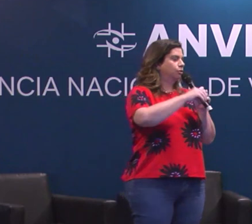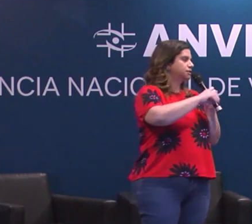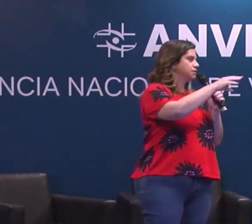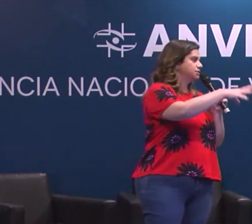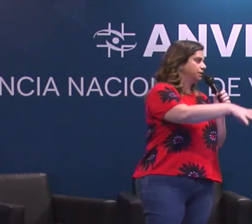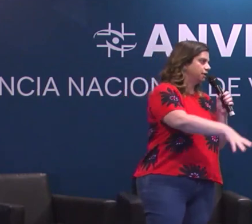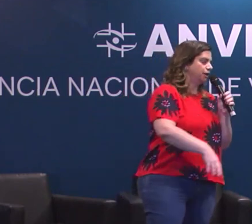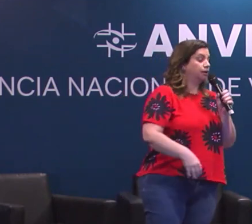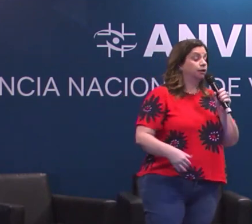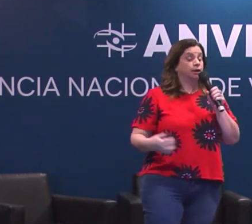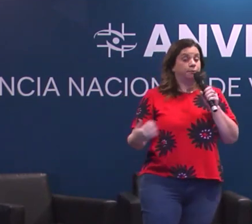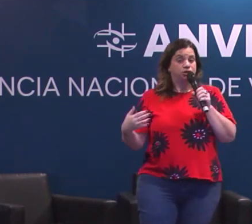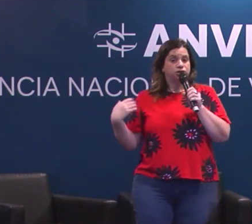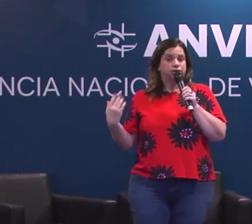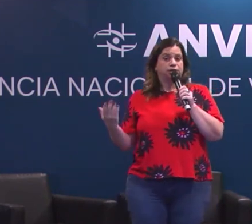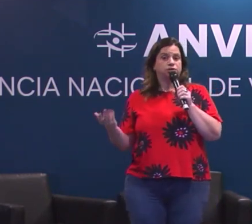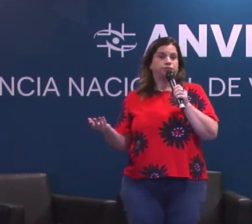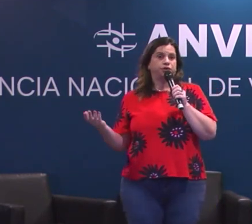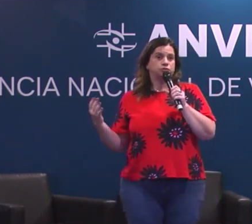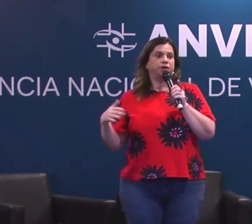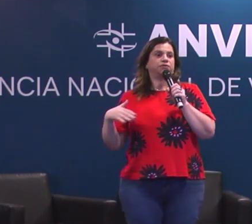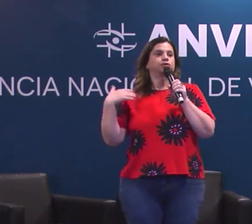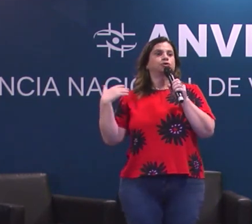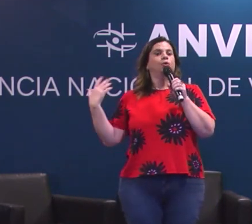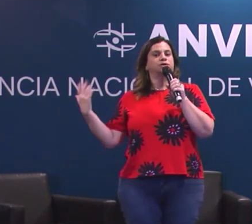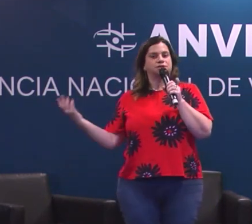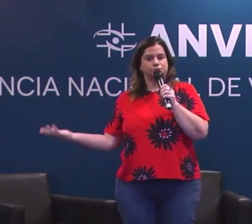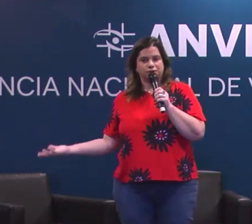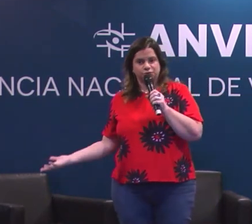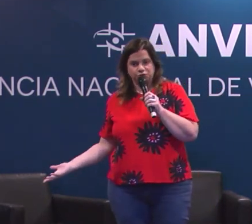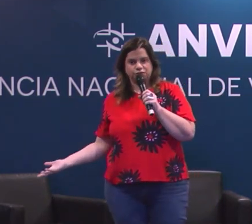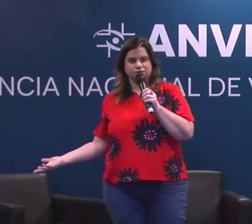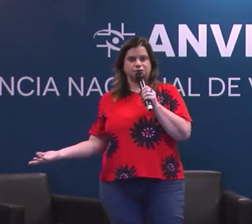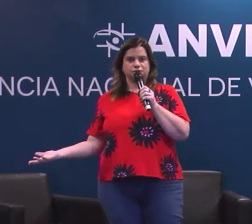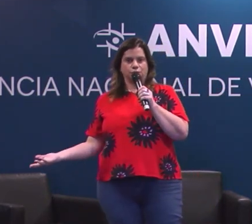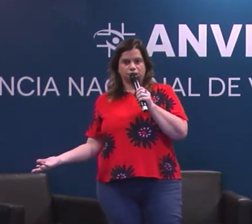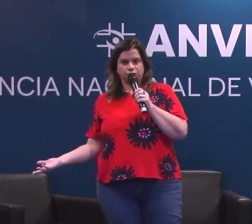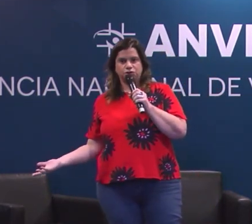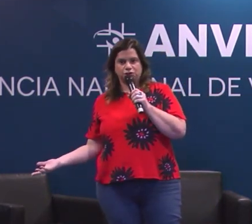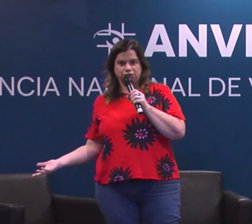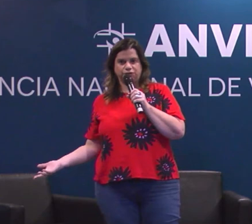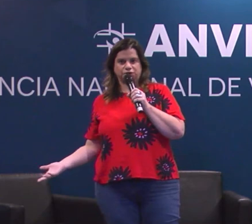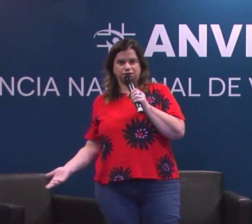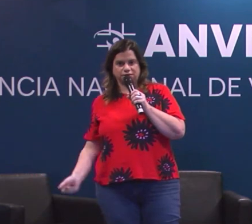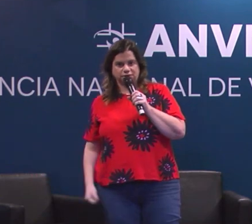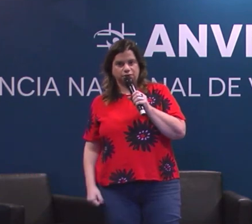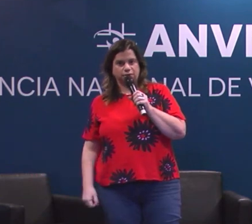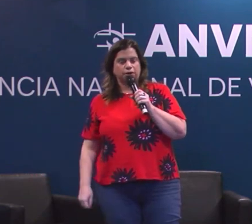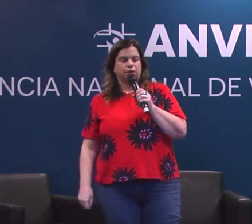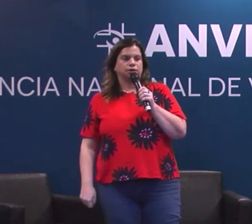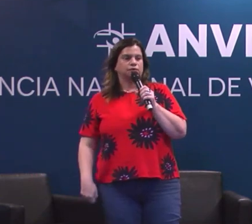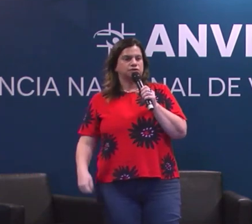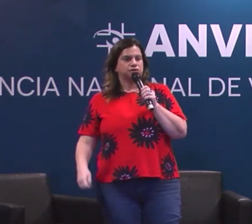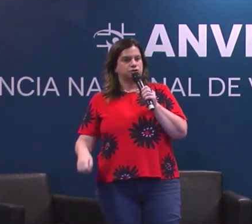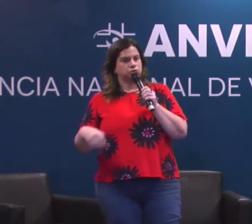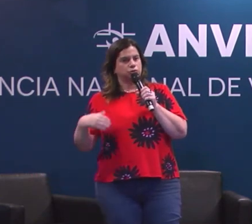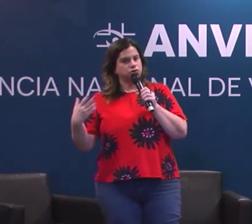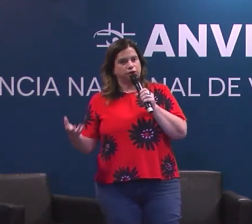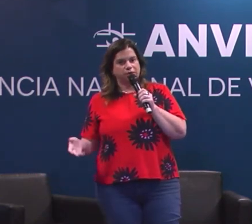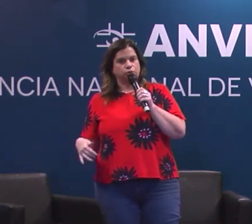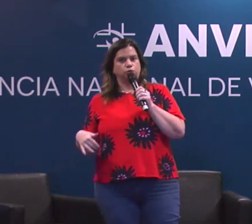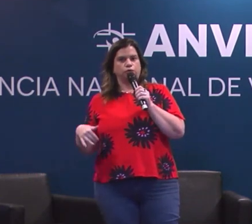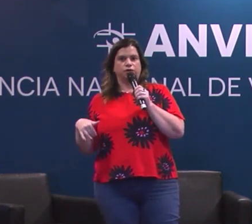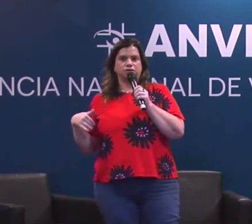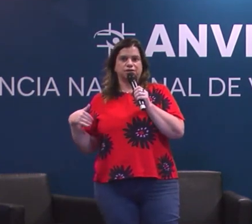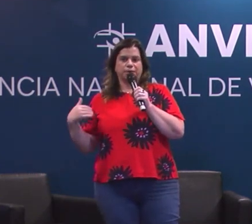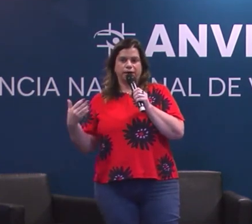a situação era aquela. Para a gente é até difícil prever todas as situações que vocês encontram no dia a dia da fiscalização. Então, vocês, quando tiverem uma